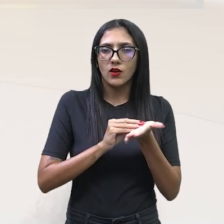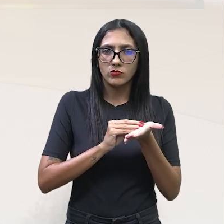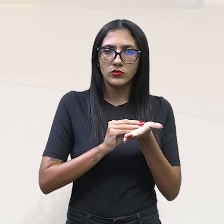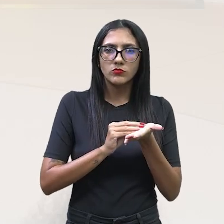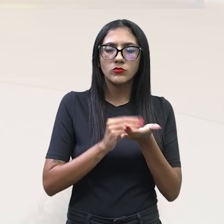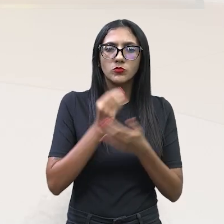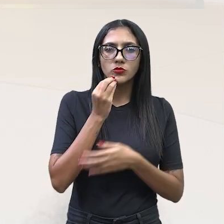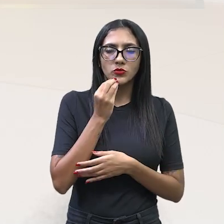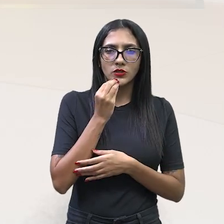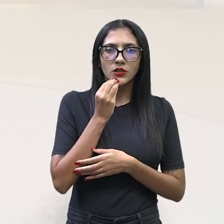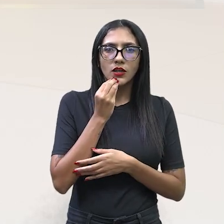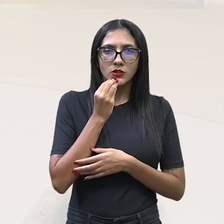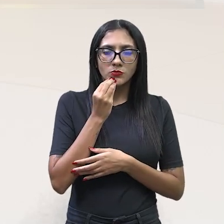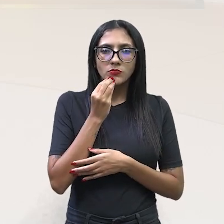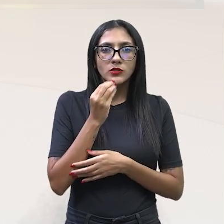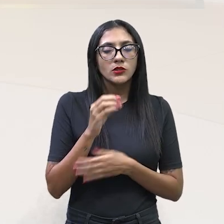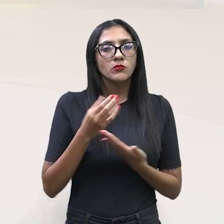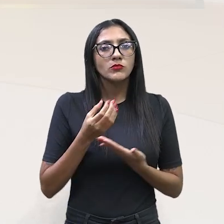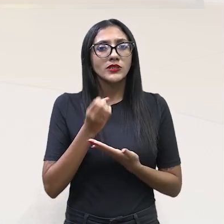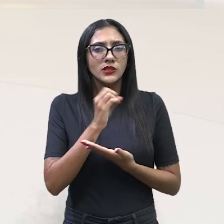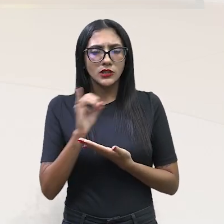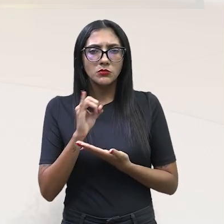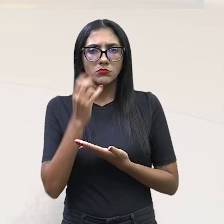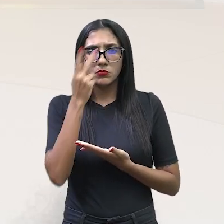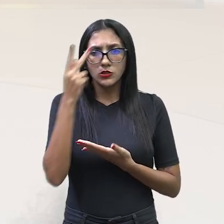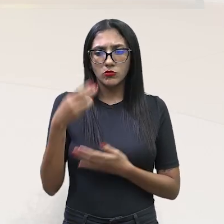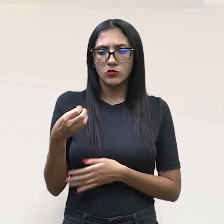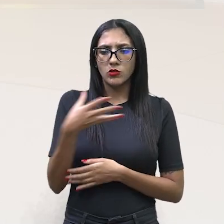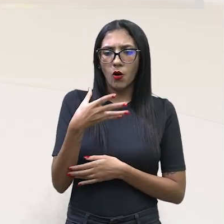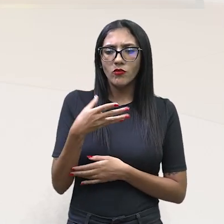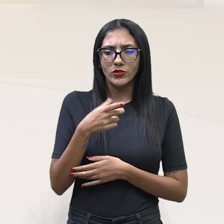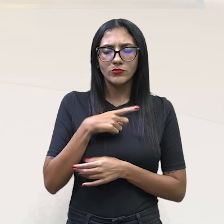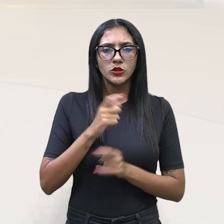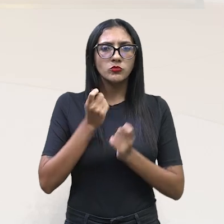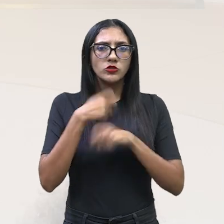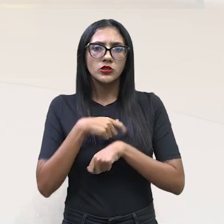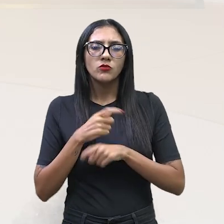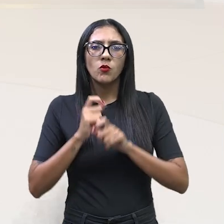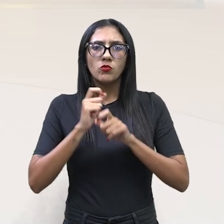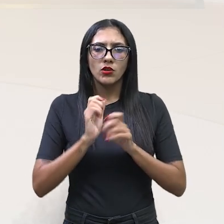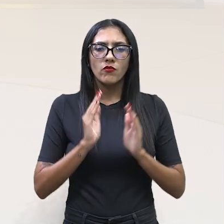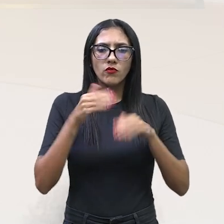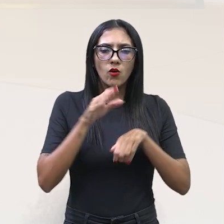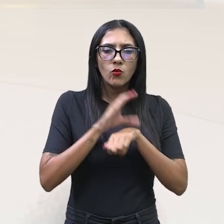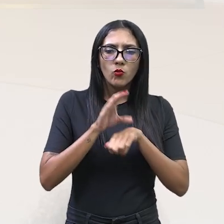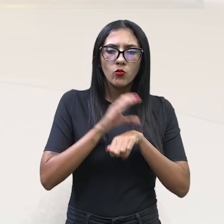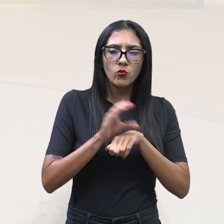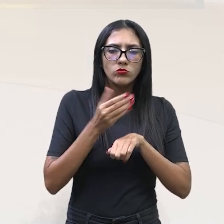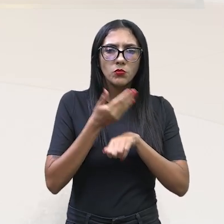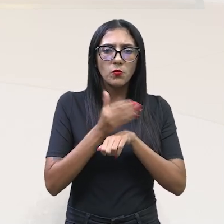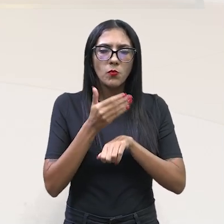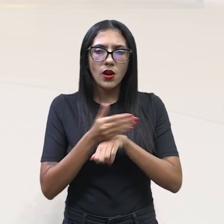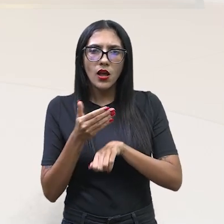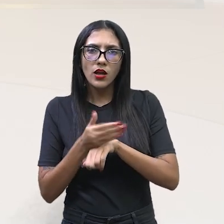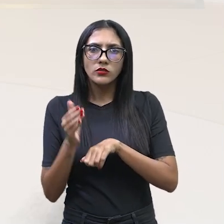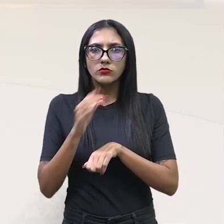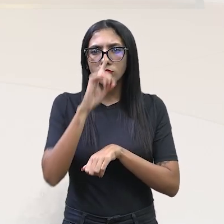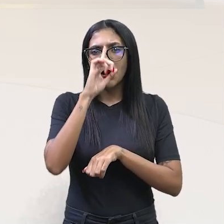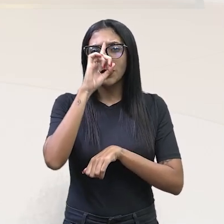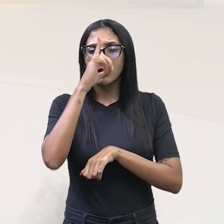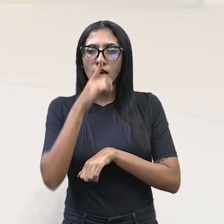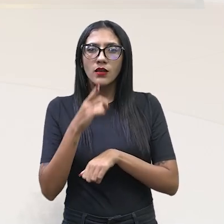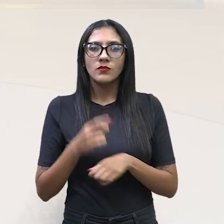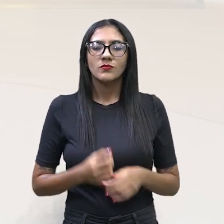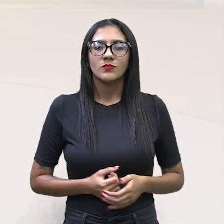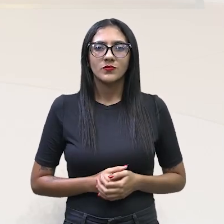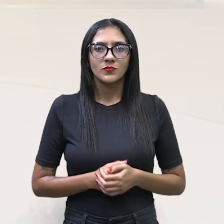que ficam e até para aqueles que saíram continuar aí se especializando, porque oportunidade vai ter. Não é? Como o professor disse,